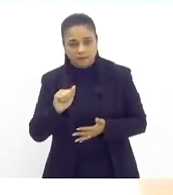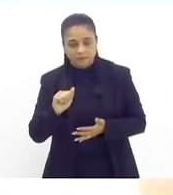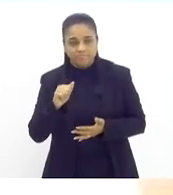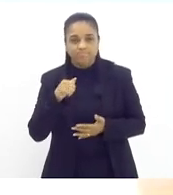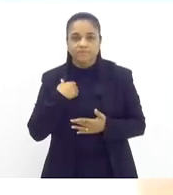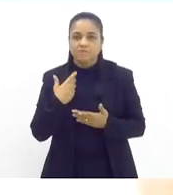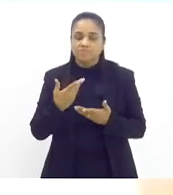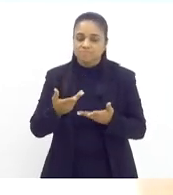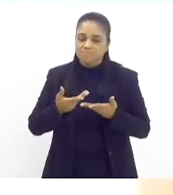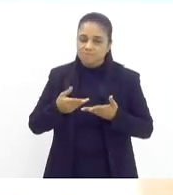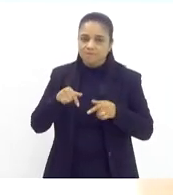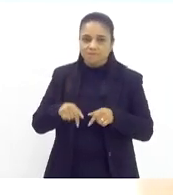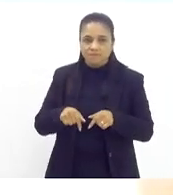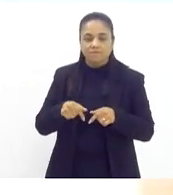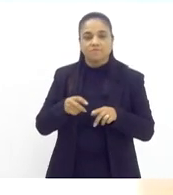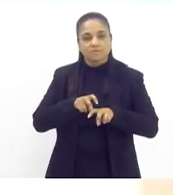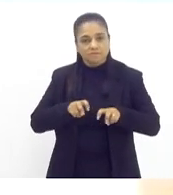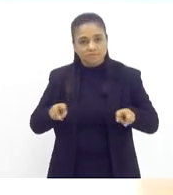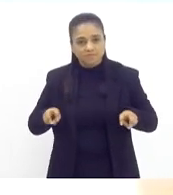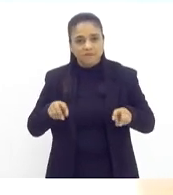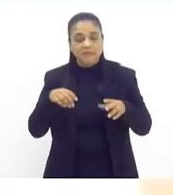e destacar que,